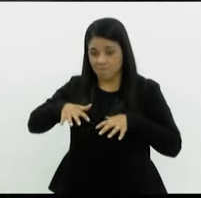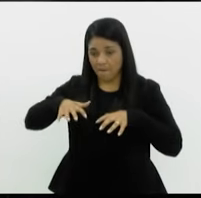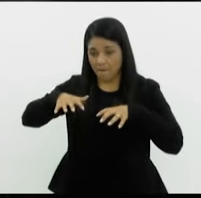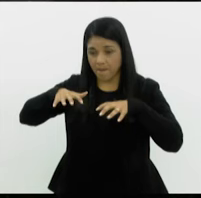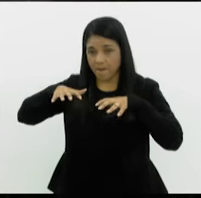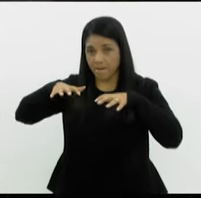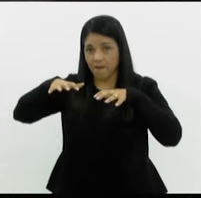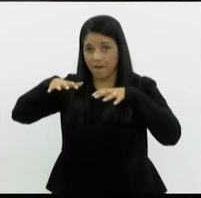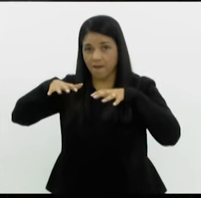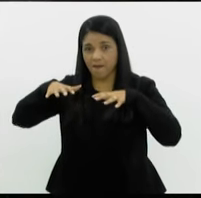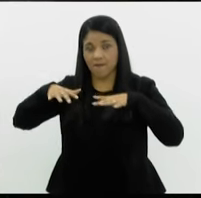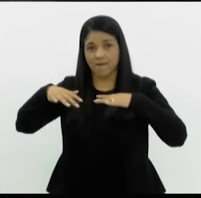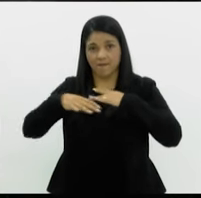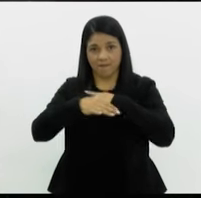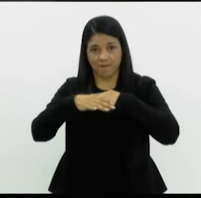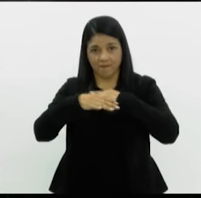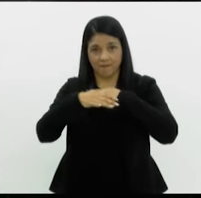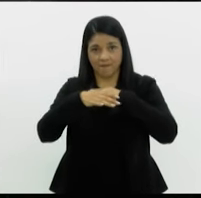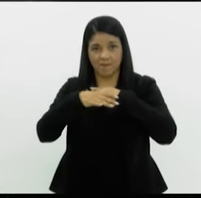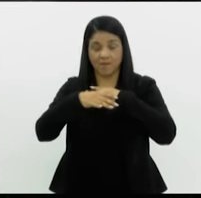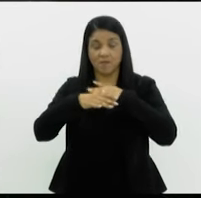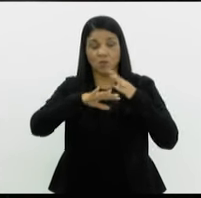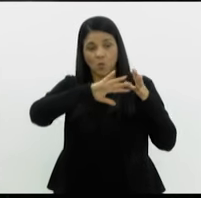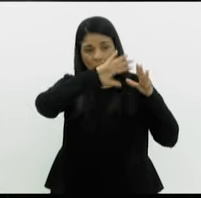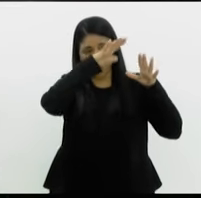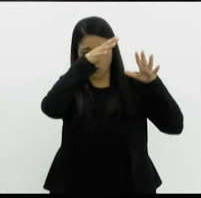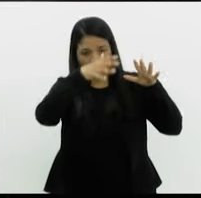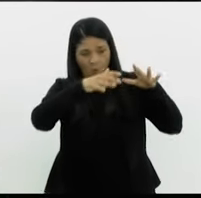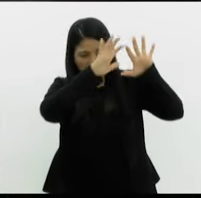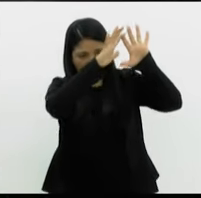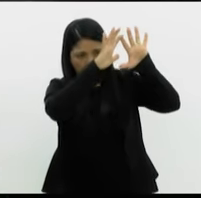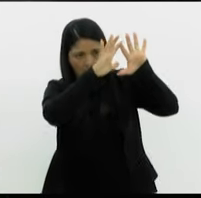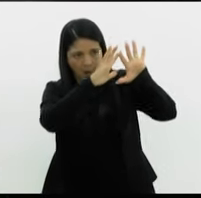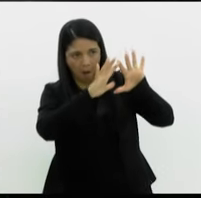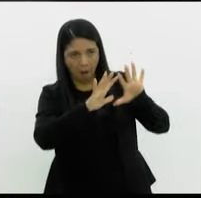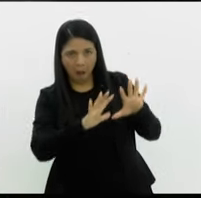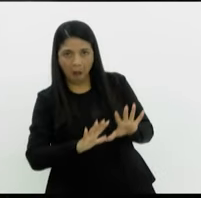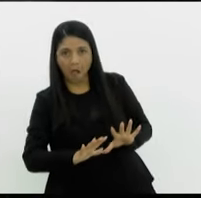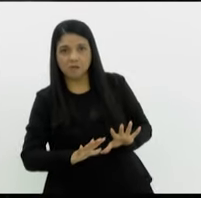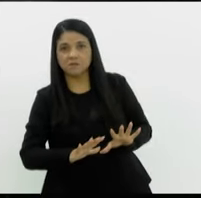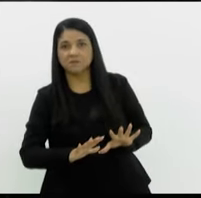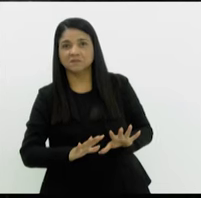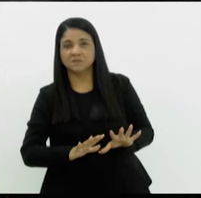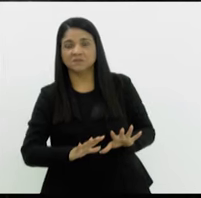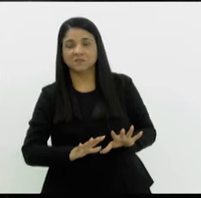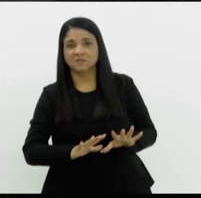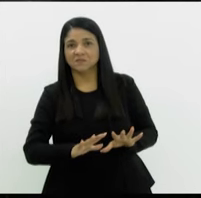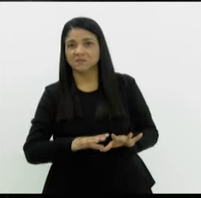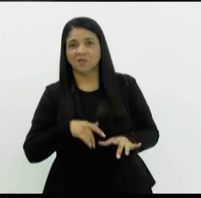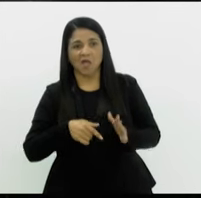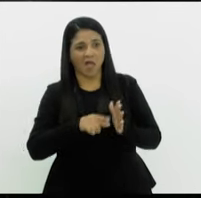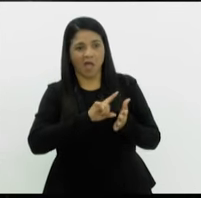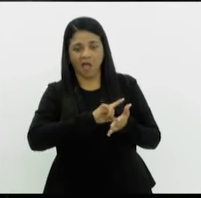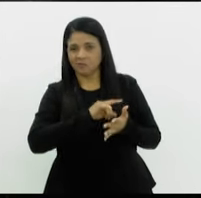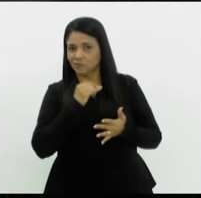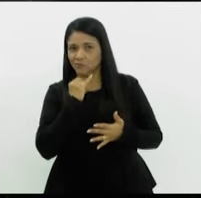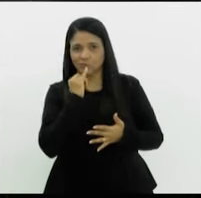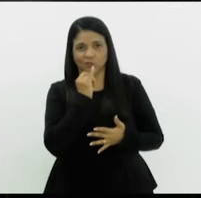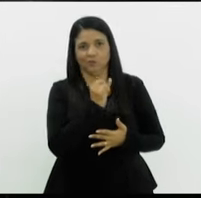perímetro urbano, são os deslizamentos de terra, que não mandam um aviso